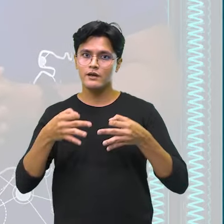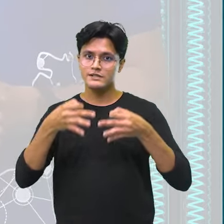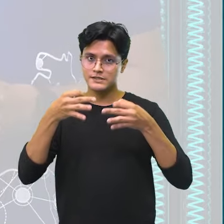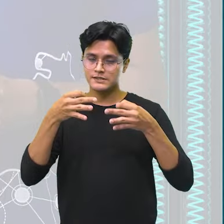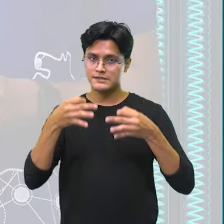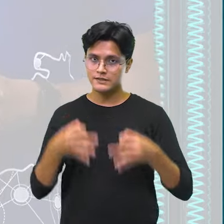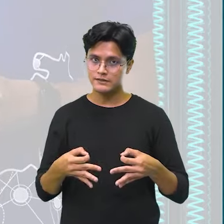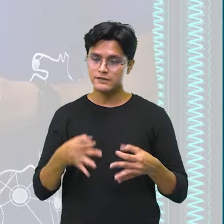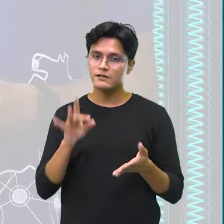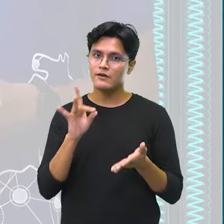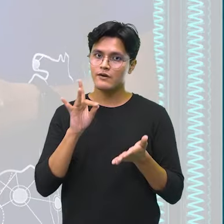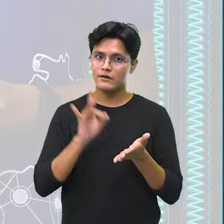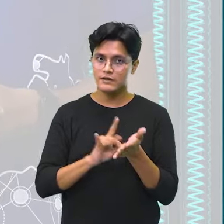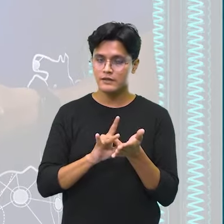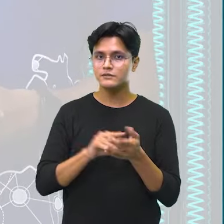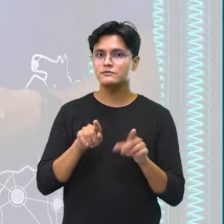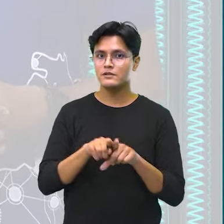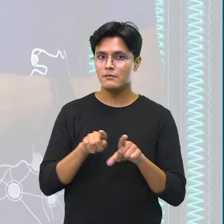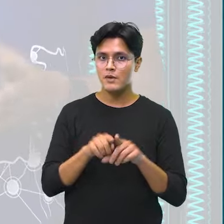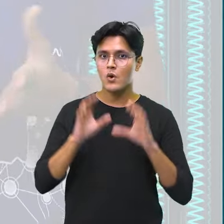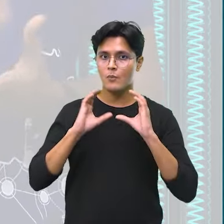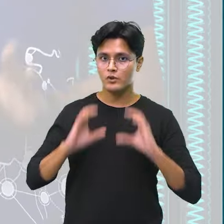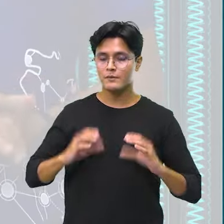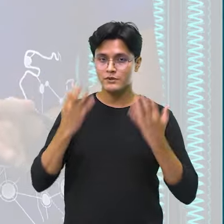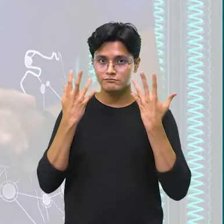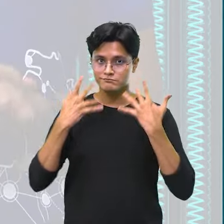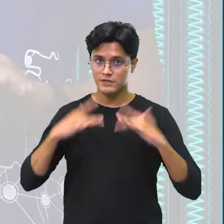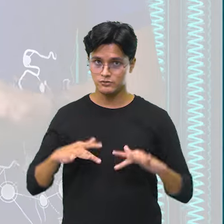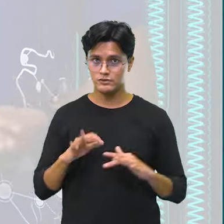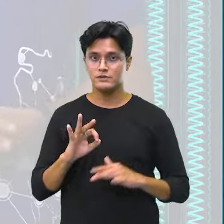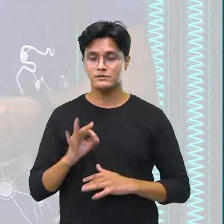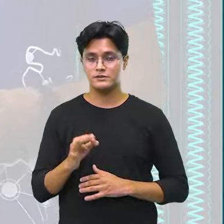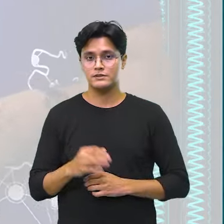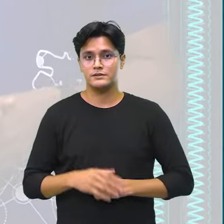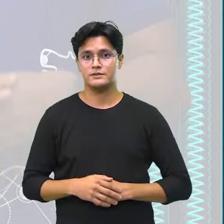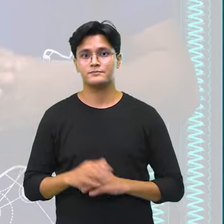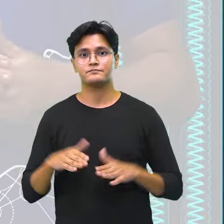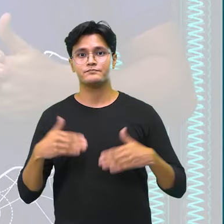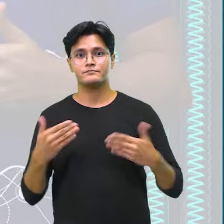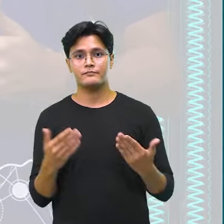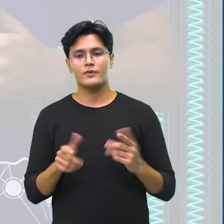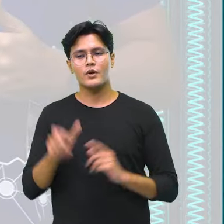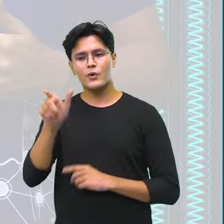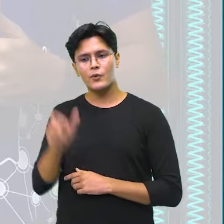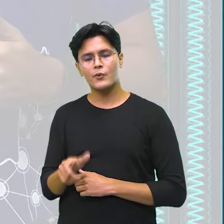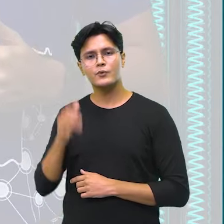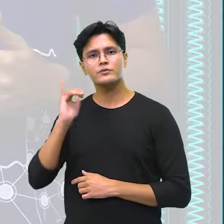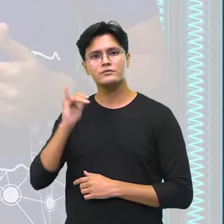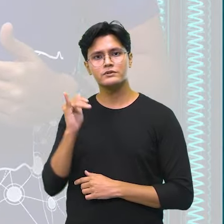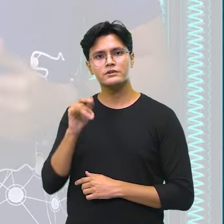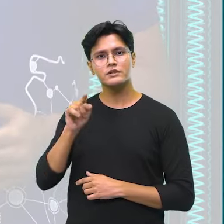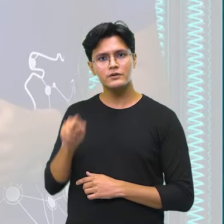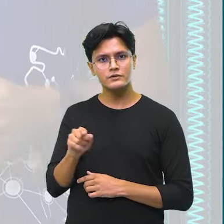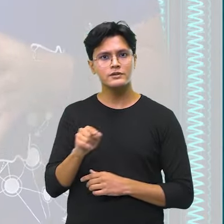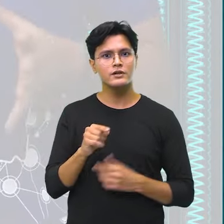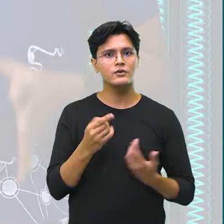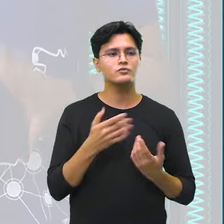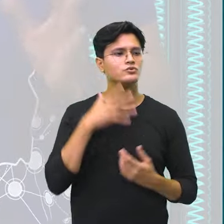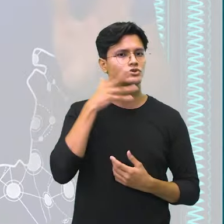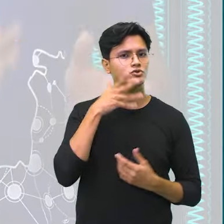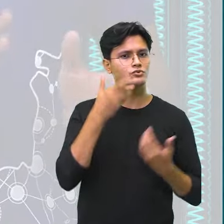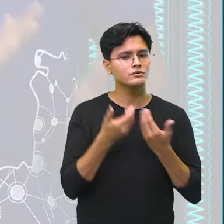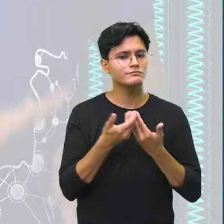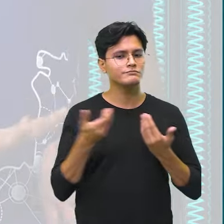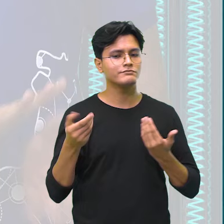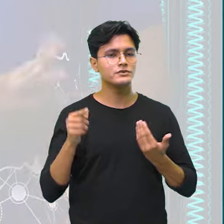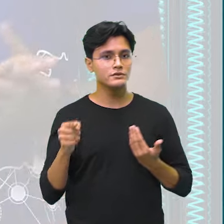ter espontaneidade, tá bom? Assim, o narrador se distancia do discurso, não